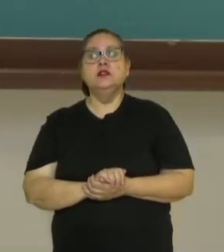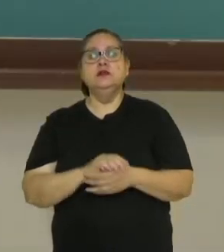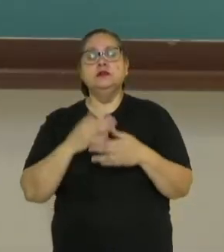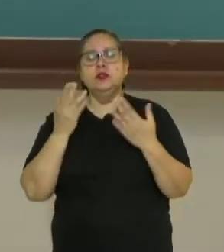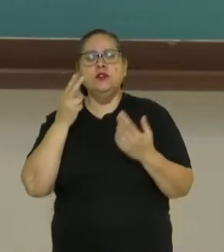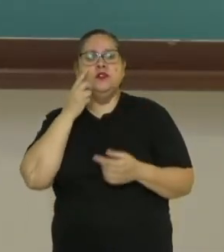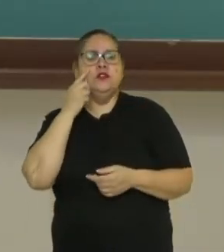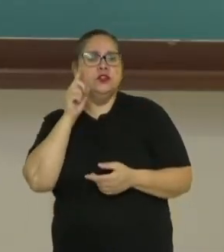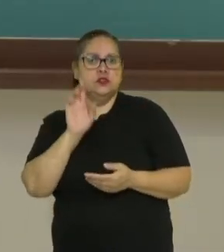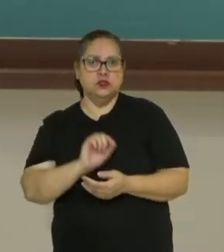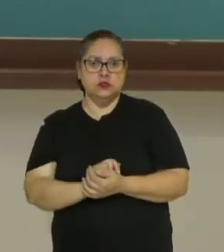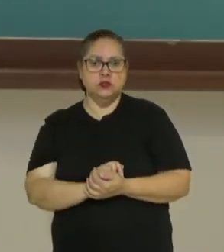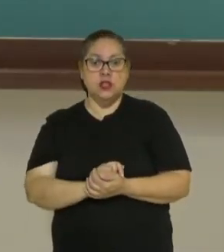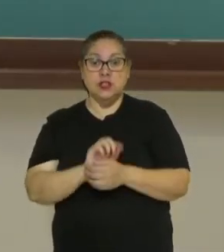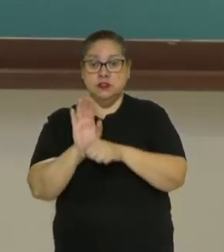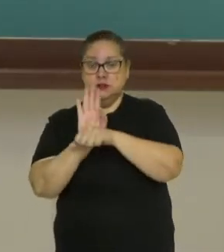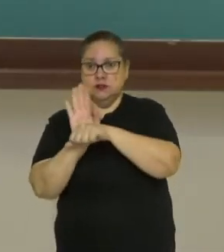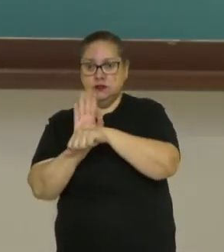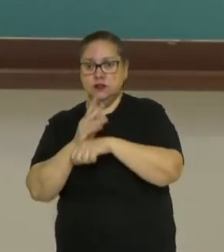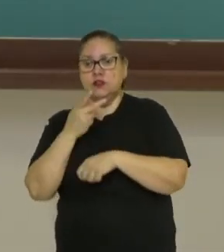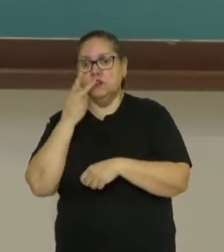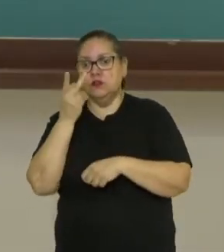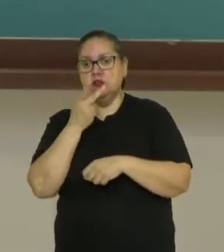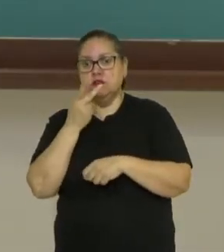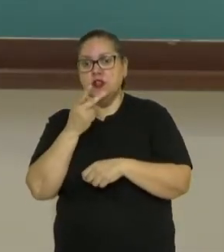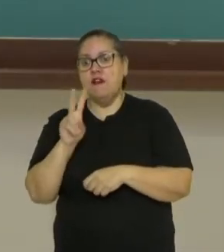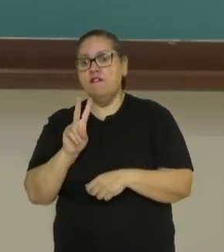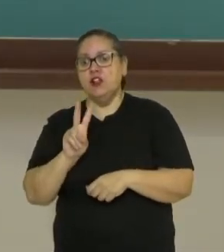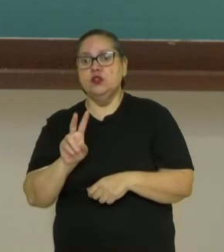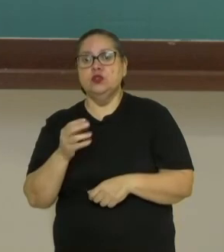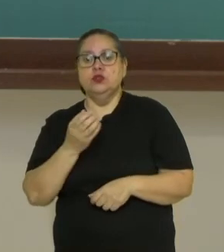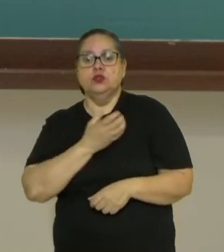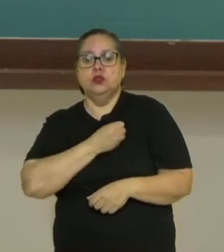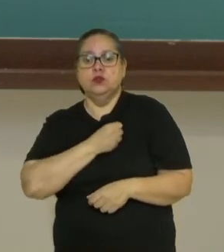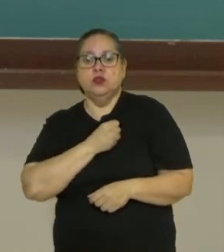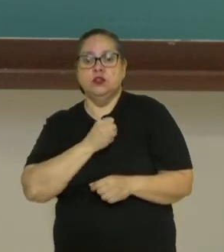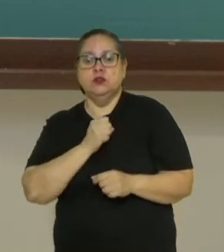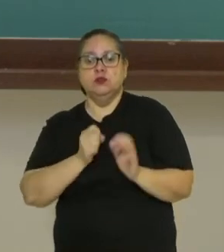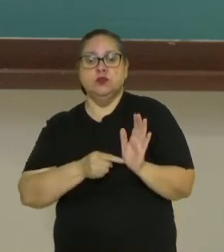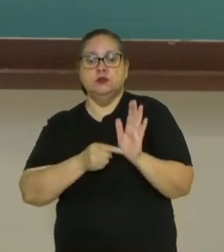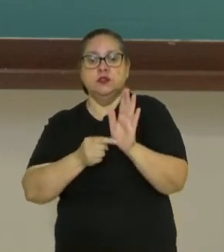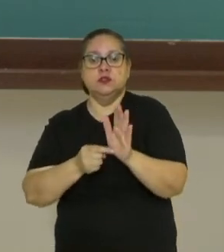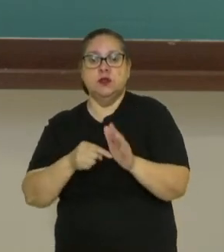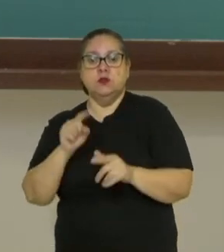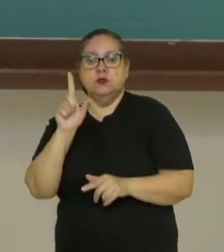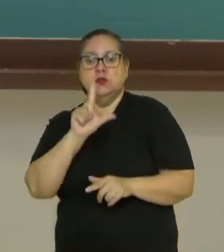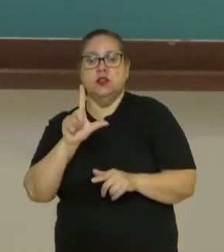Então, veja, pessoal. Neste vídeo, nós falamos sobre valor numérico de uma expressão algébrica.